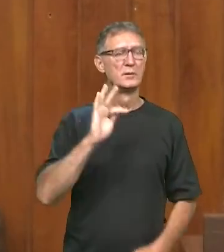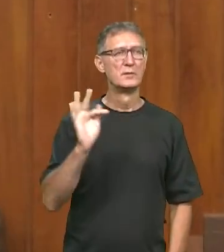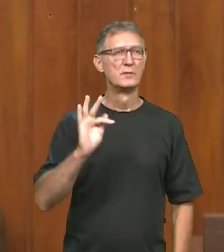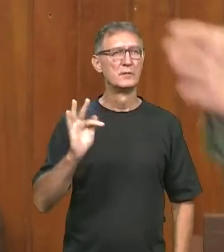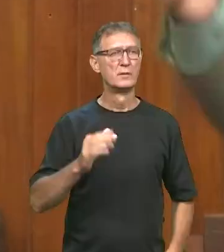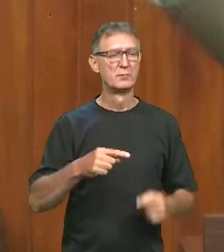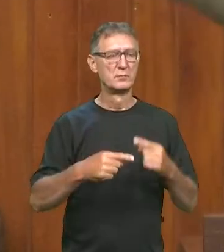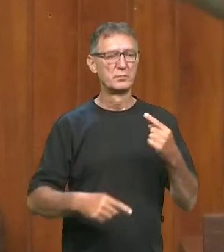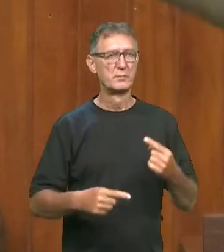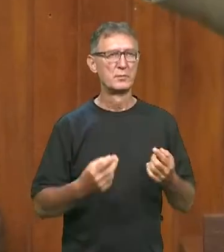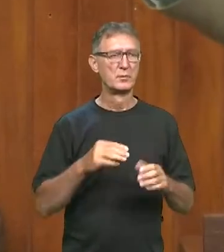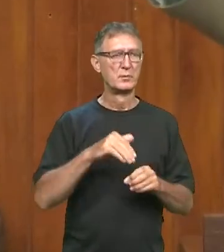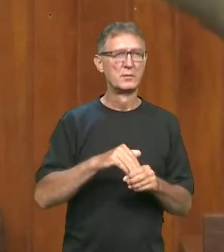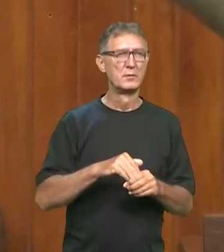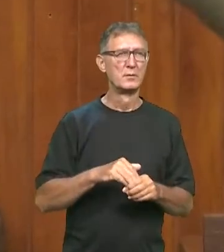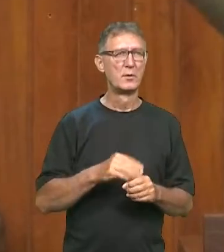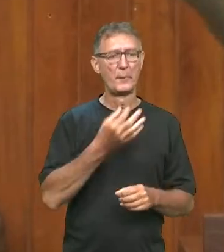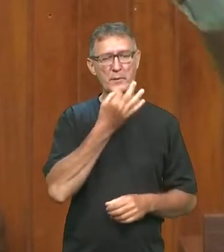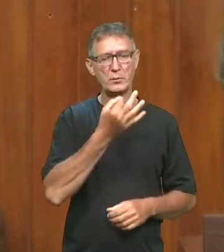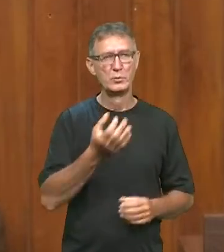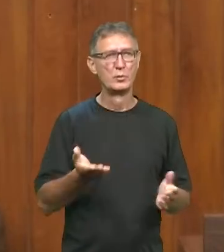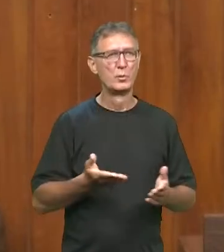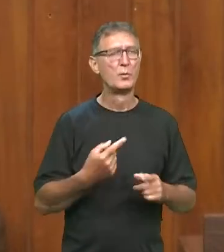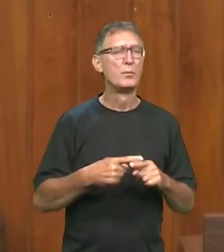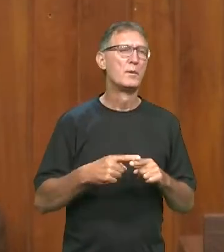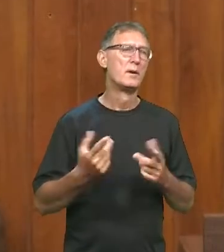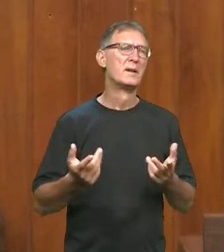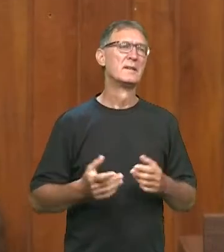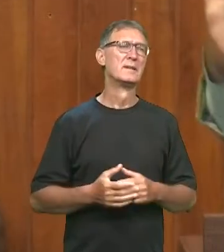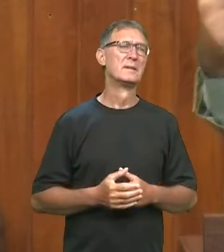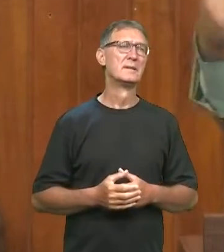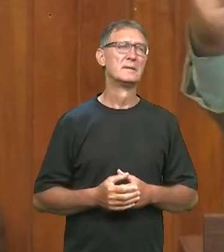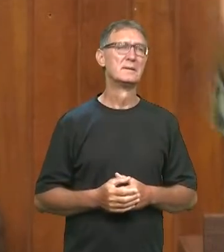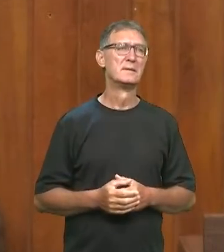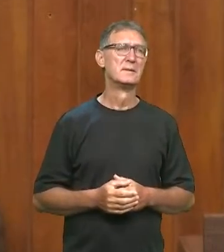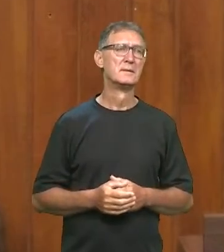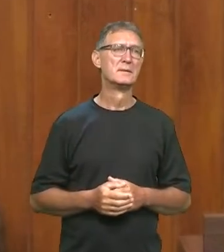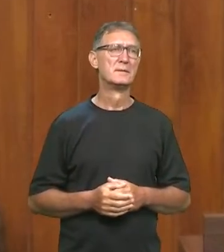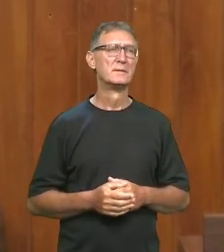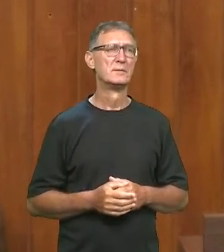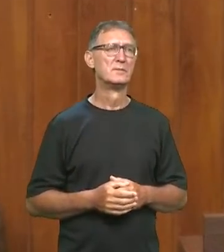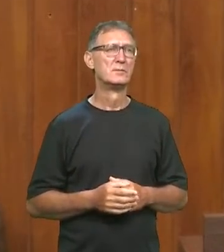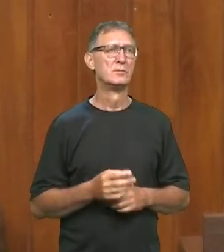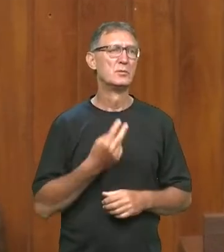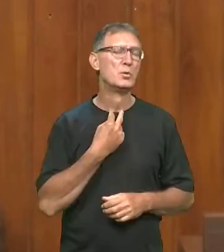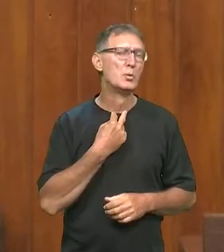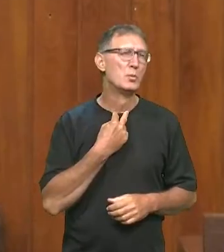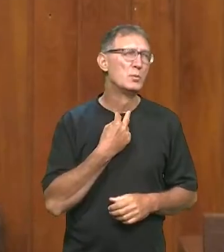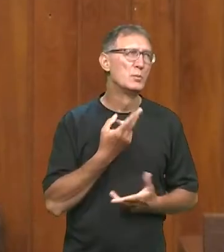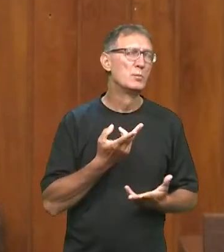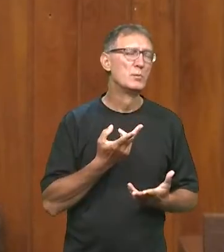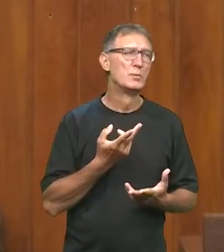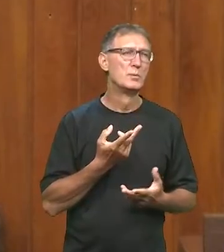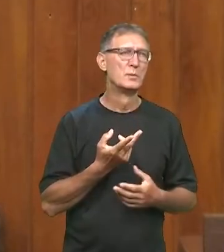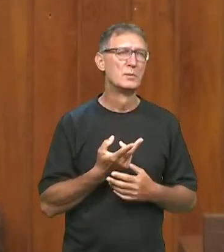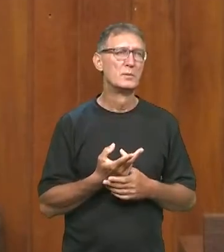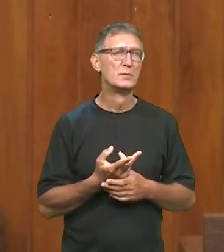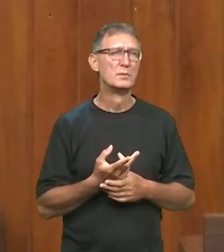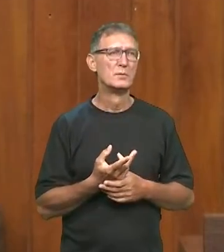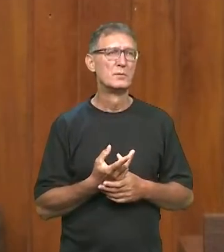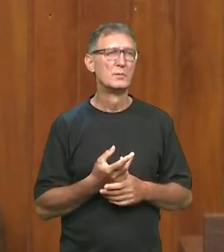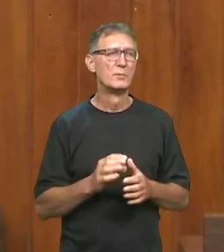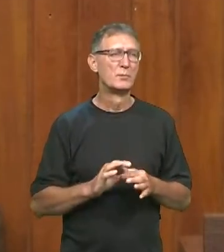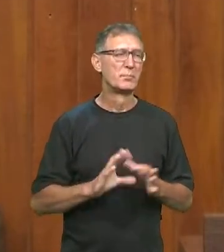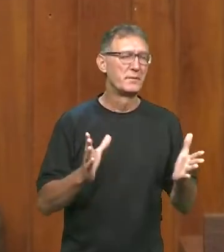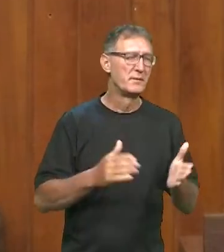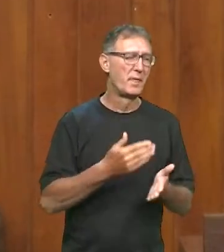votamos contrariamente, mas eu queria fazer uma sugestão, porque... Ninguém quer, a gente não pode mais onerar